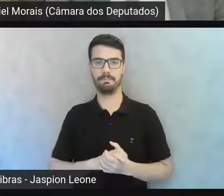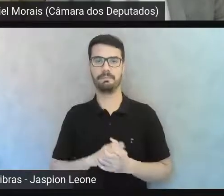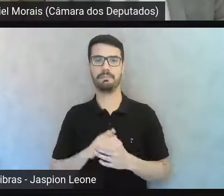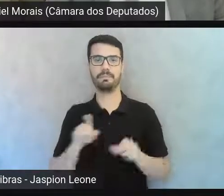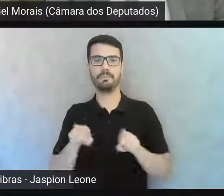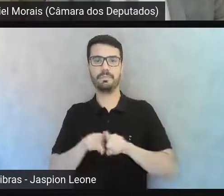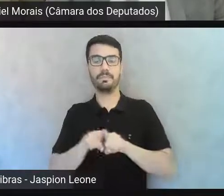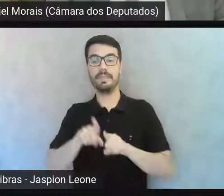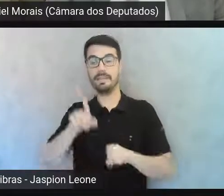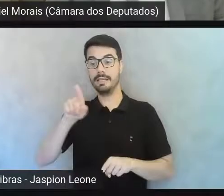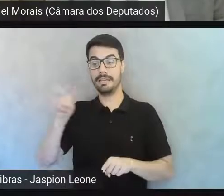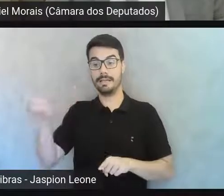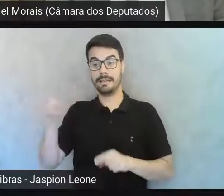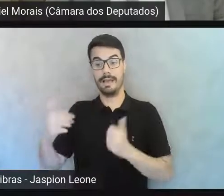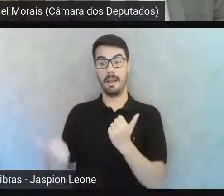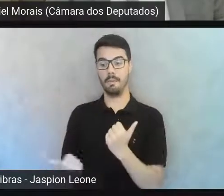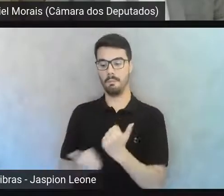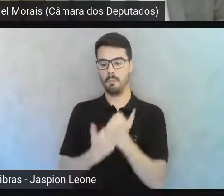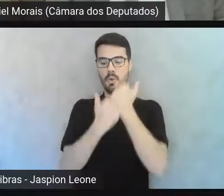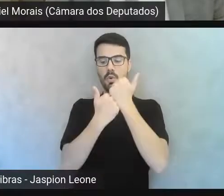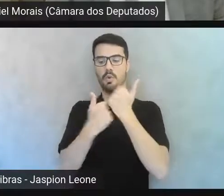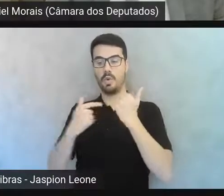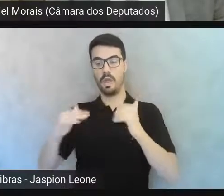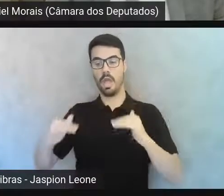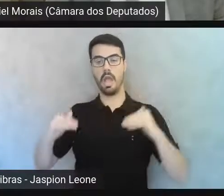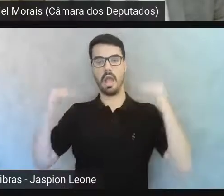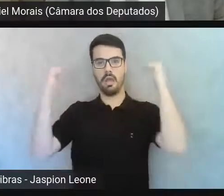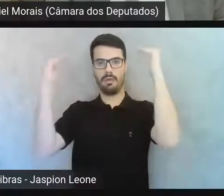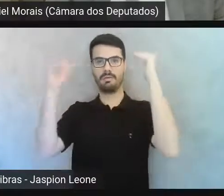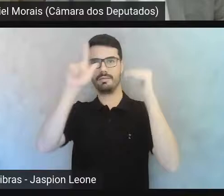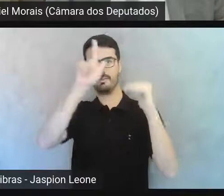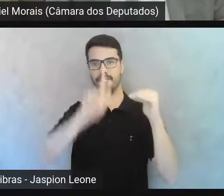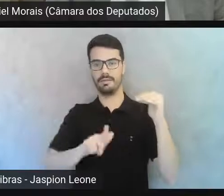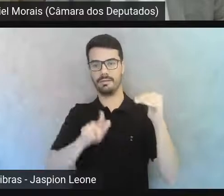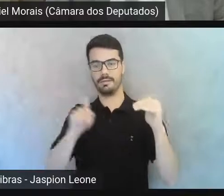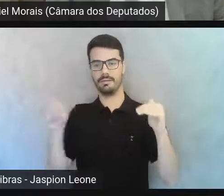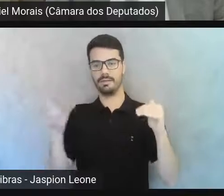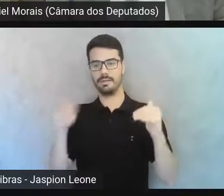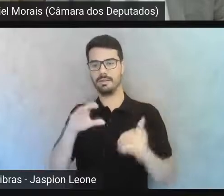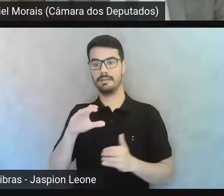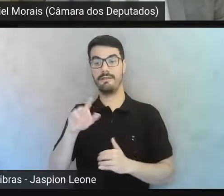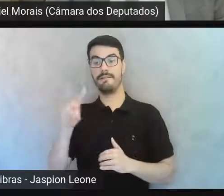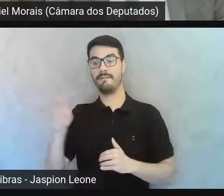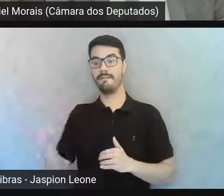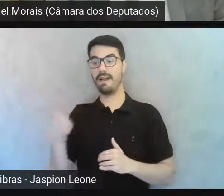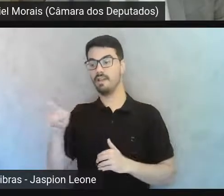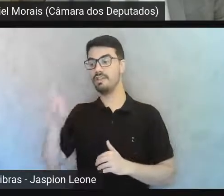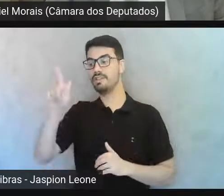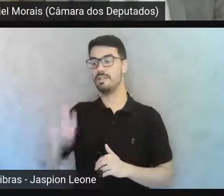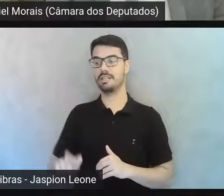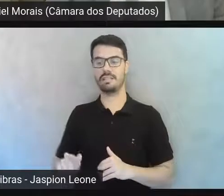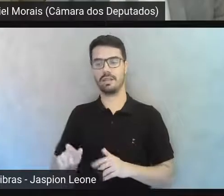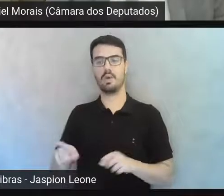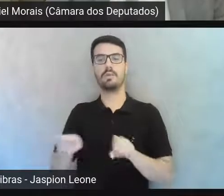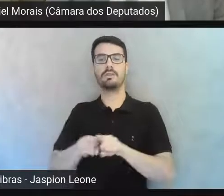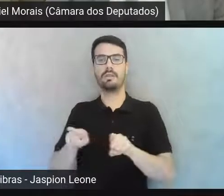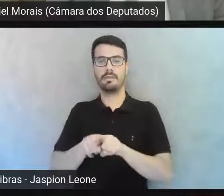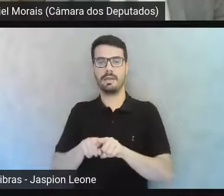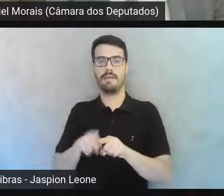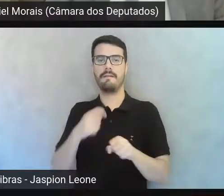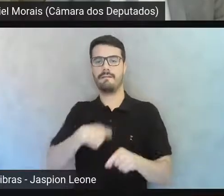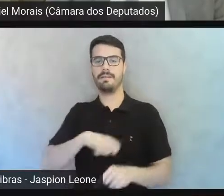alta administração e os órgãos de controle, quando vão auditar, eles vão nos gestores e nos fiscais de contrato.